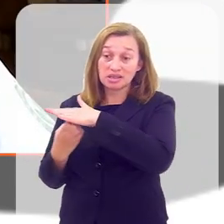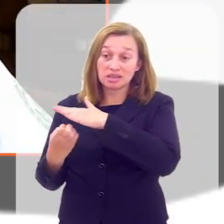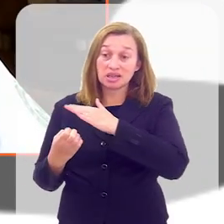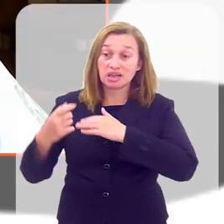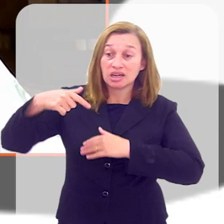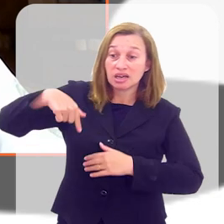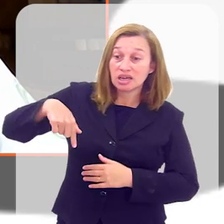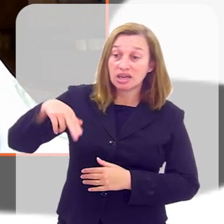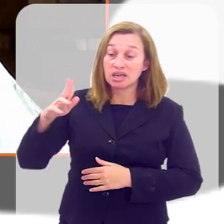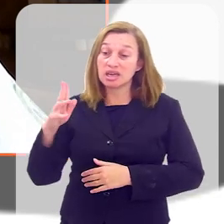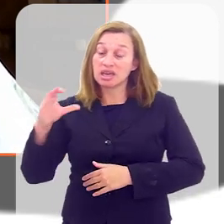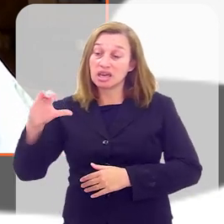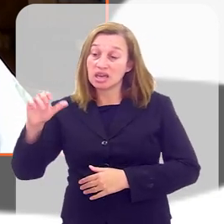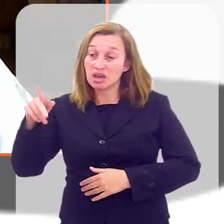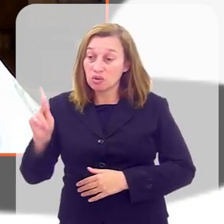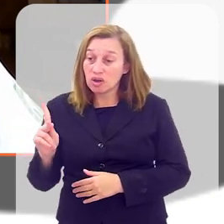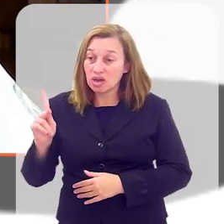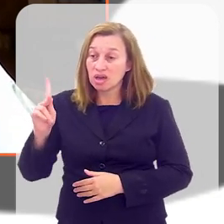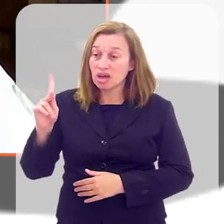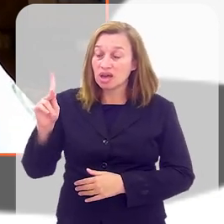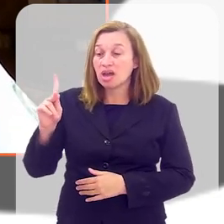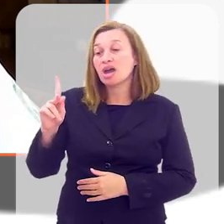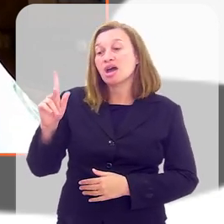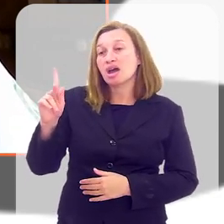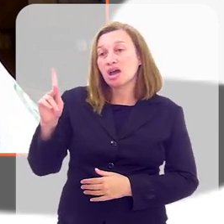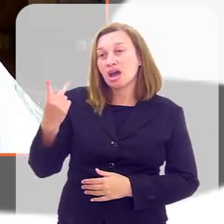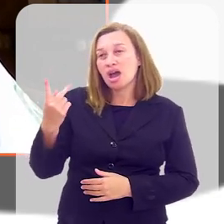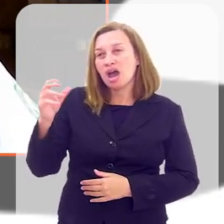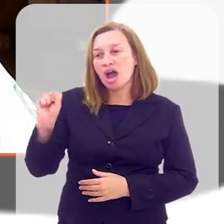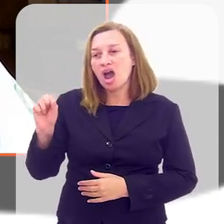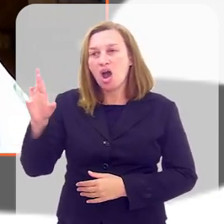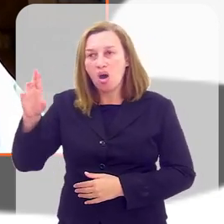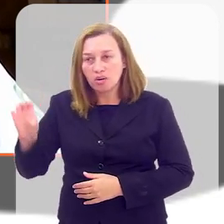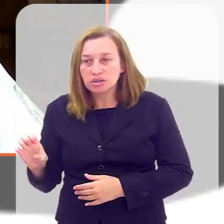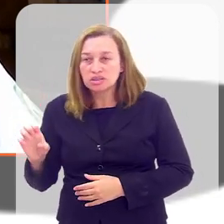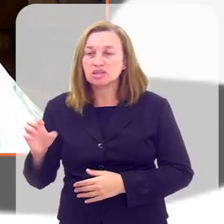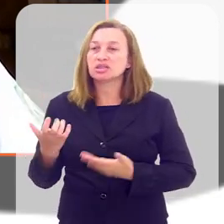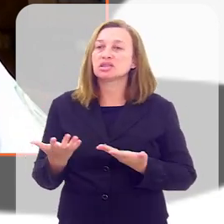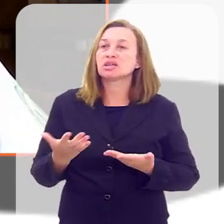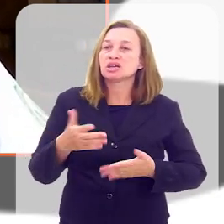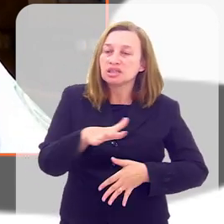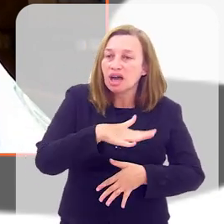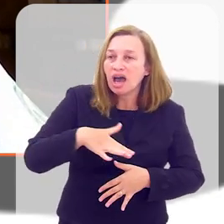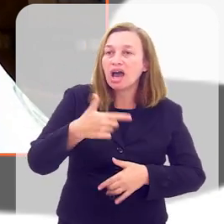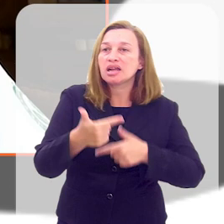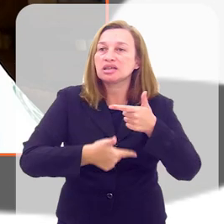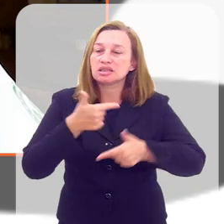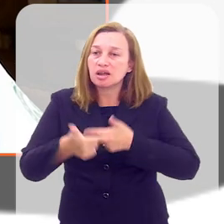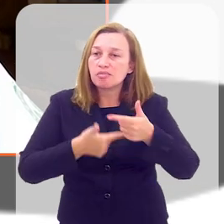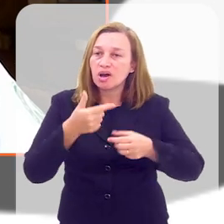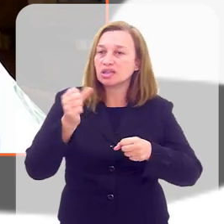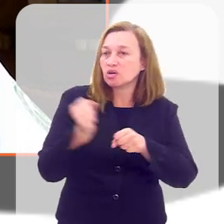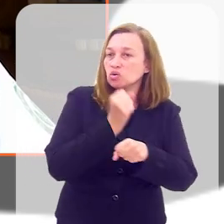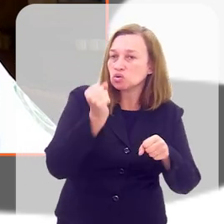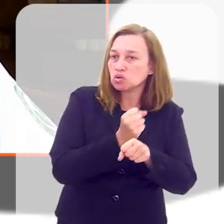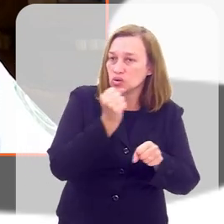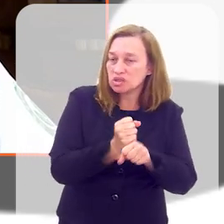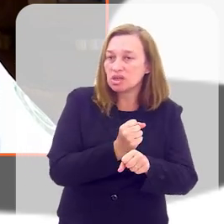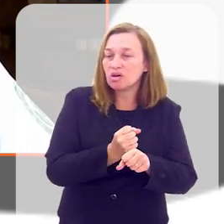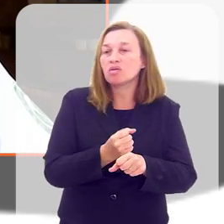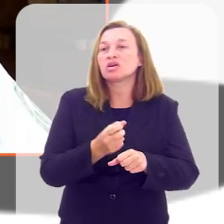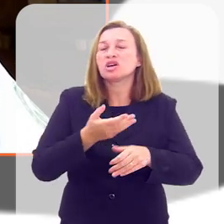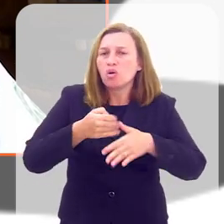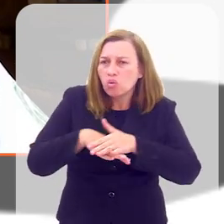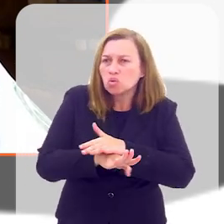a quick house ela tá no mercado para a gente fazer produtos de consumo do ar nós queremos atender o mercado